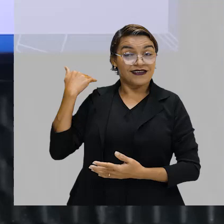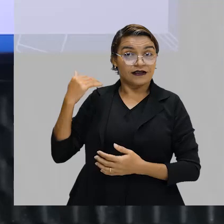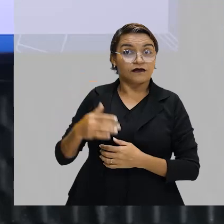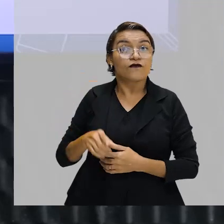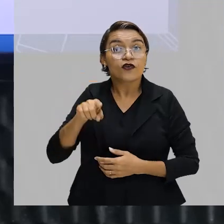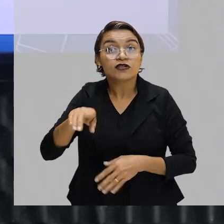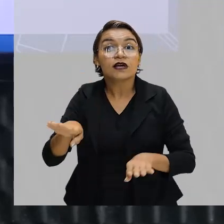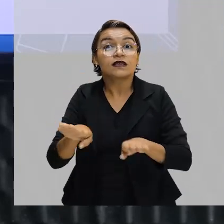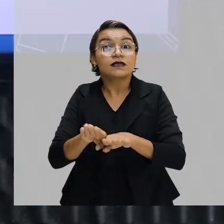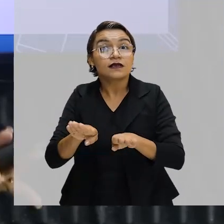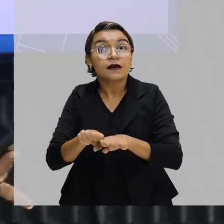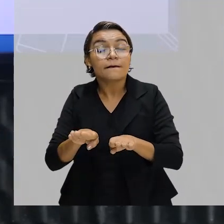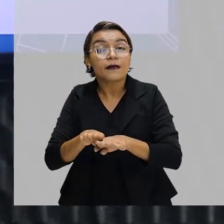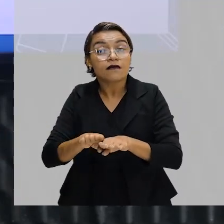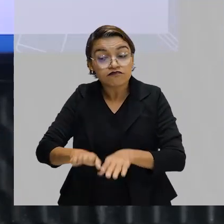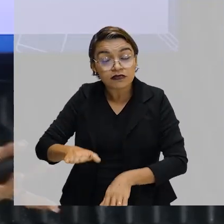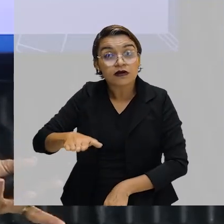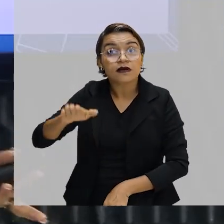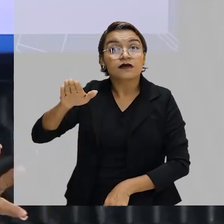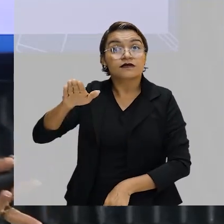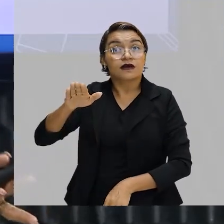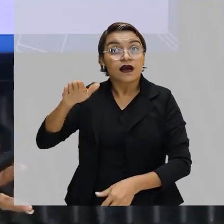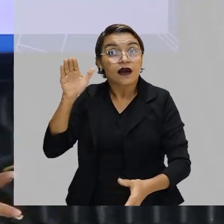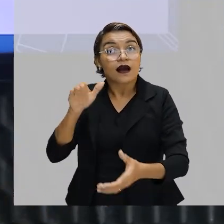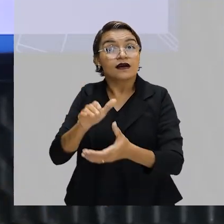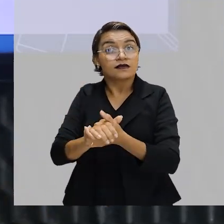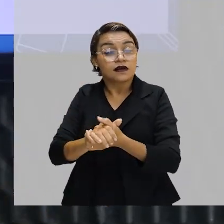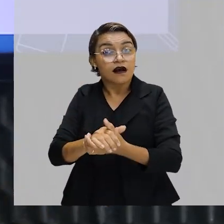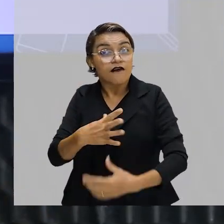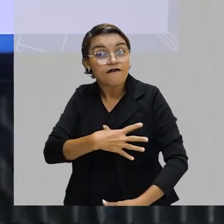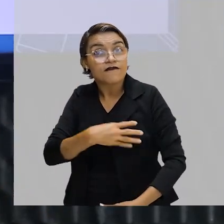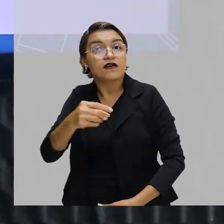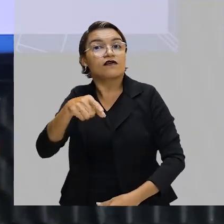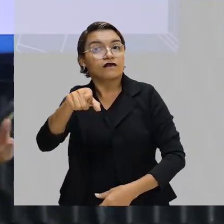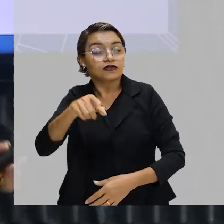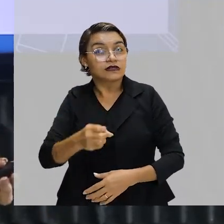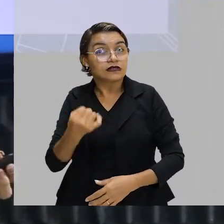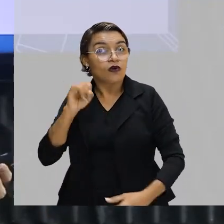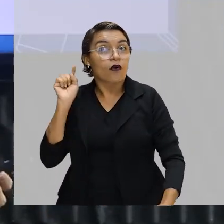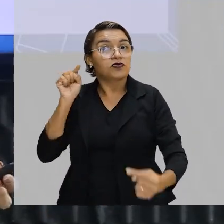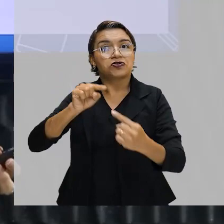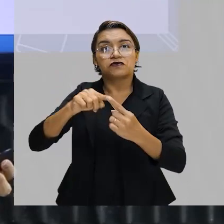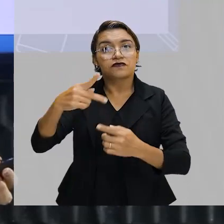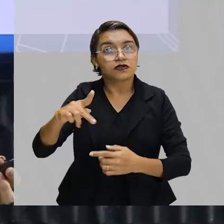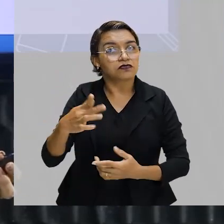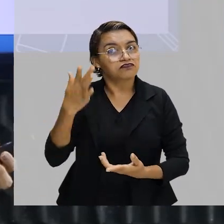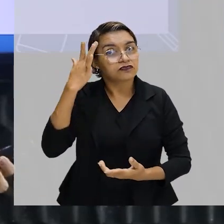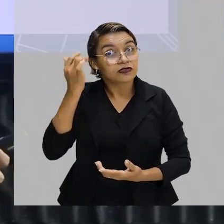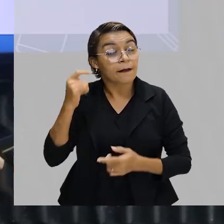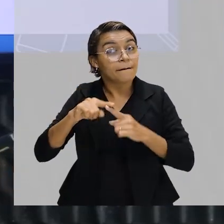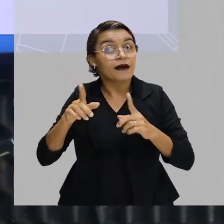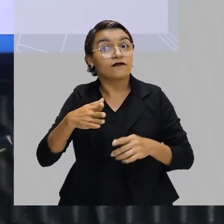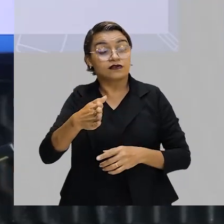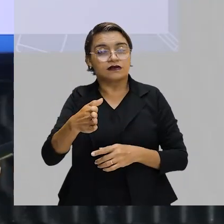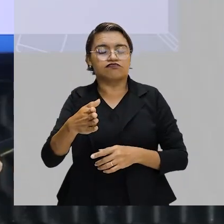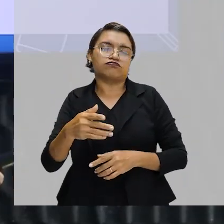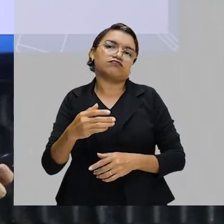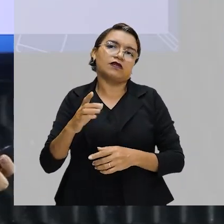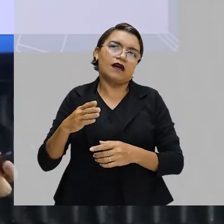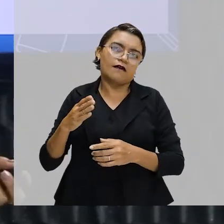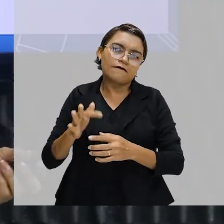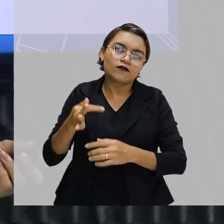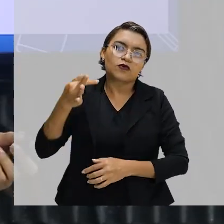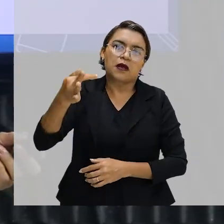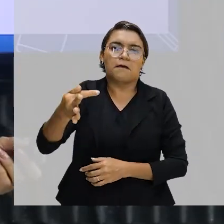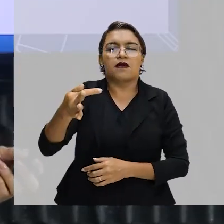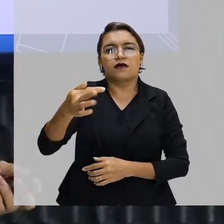que vai ter filhos, né? Não sei se são essas as suas pretensões. Enfim, se você tiver filhos, daqui a 10, 20 anos, eles vão